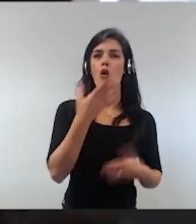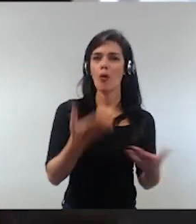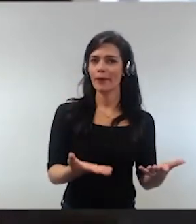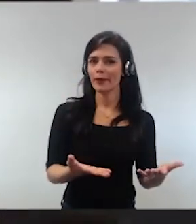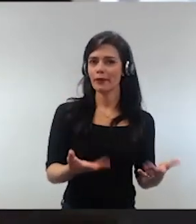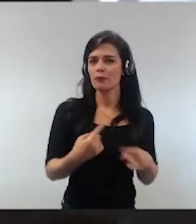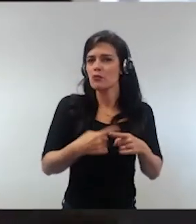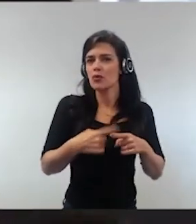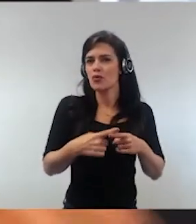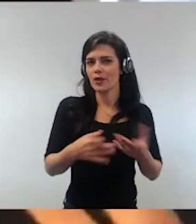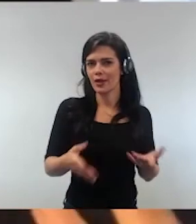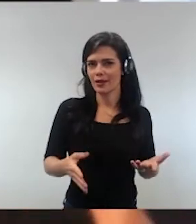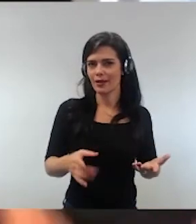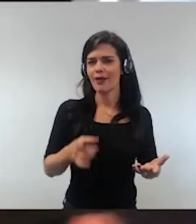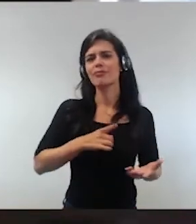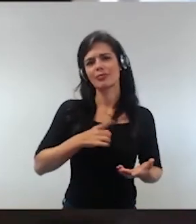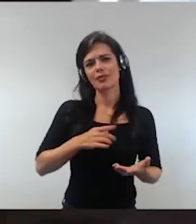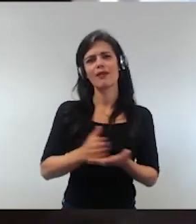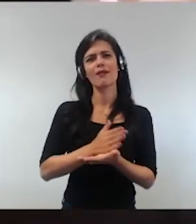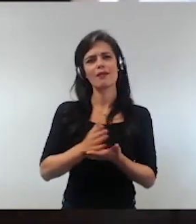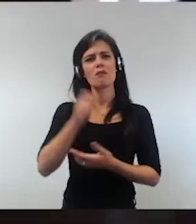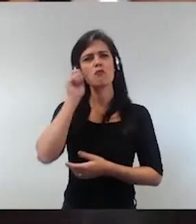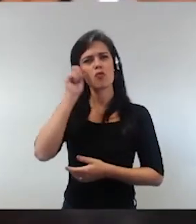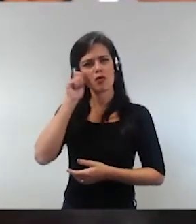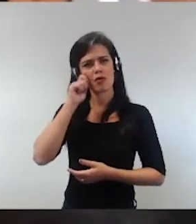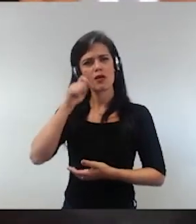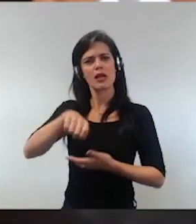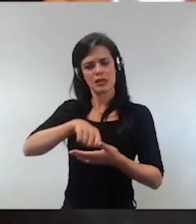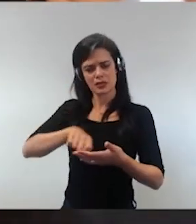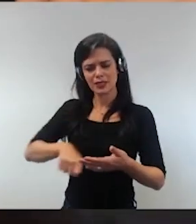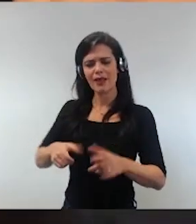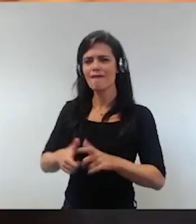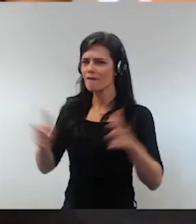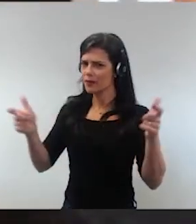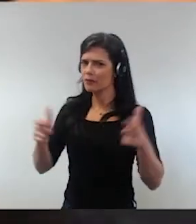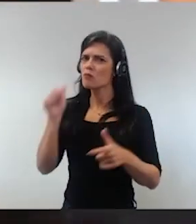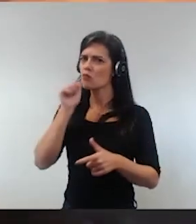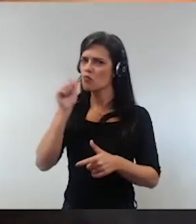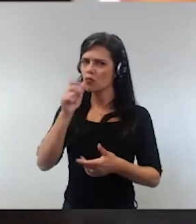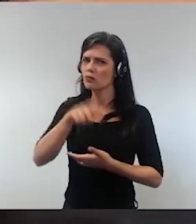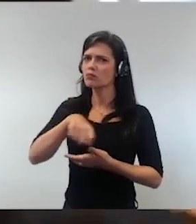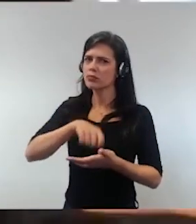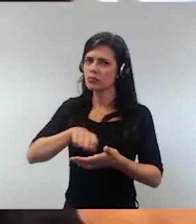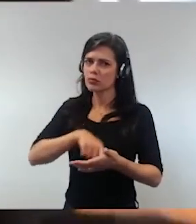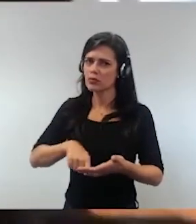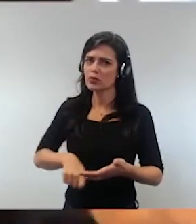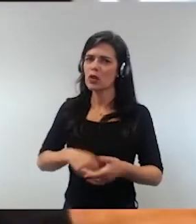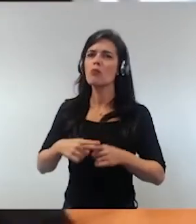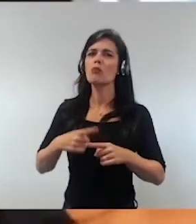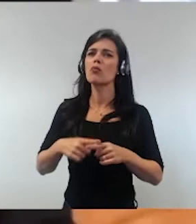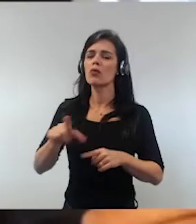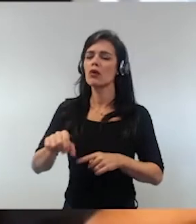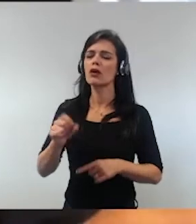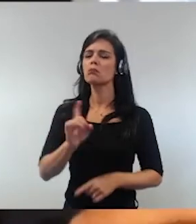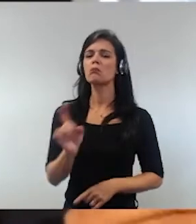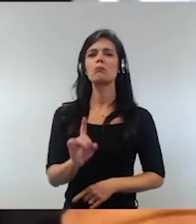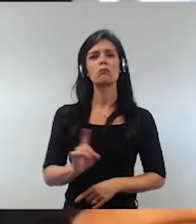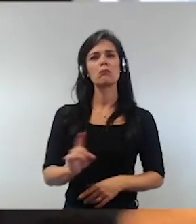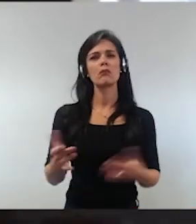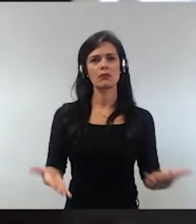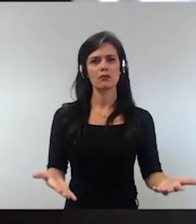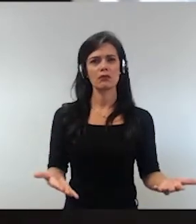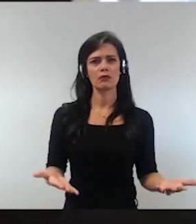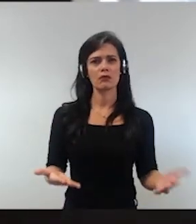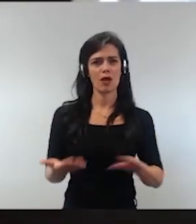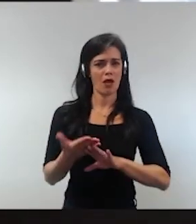tem produção antiga. Lógico que tem que considerar que nas últimas décadas e no século passado, a mulher estava